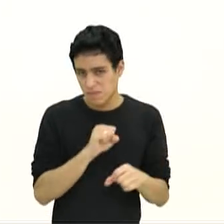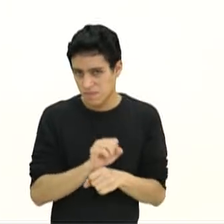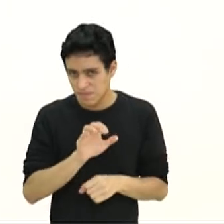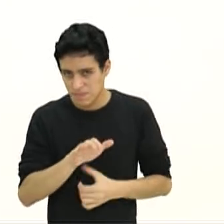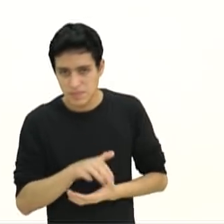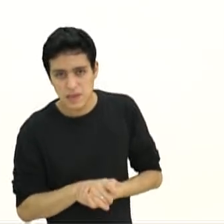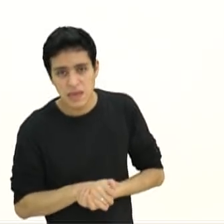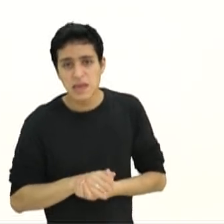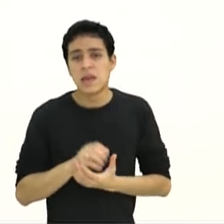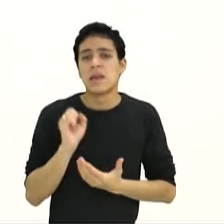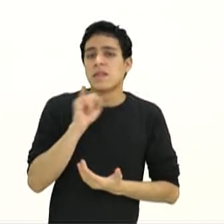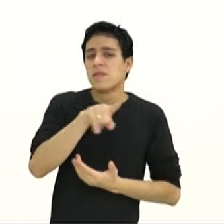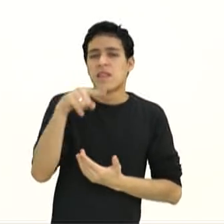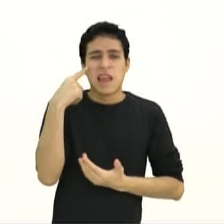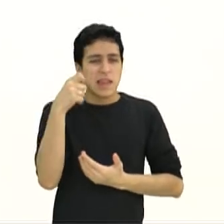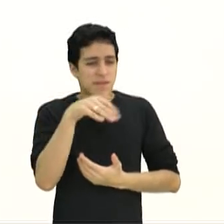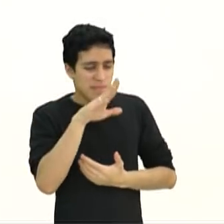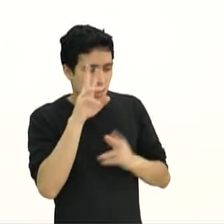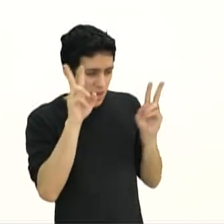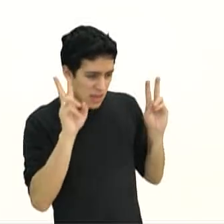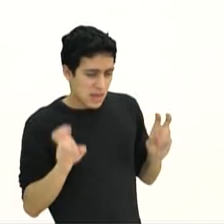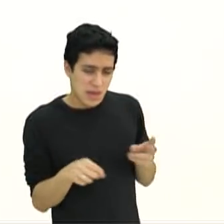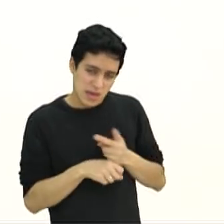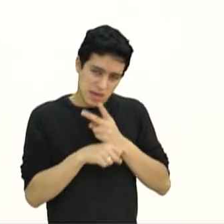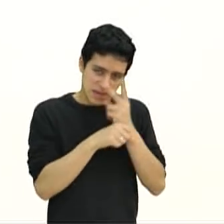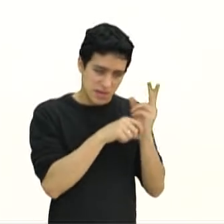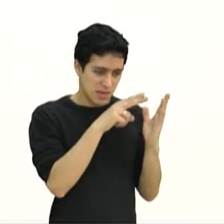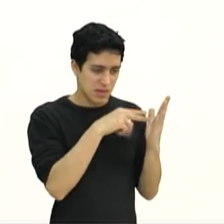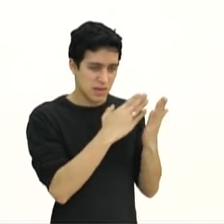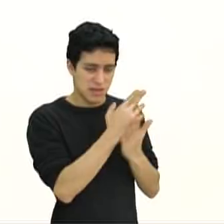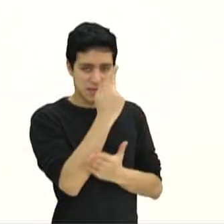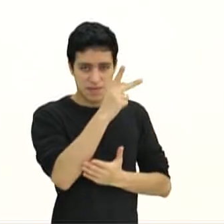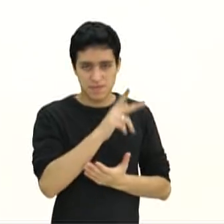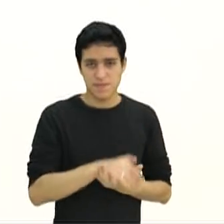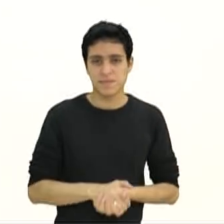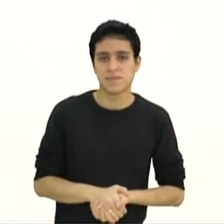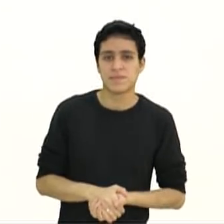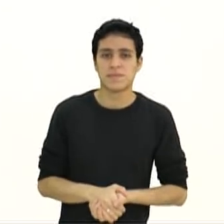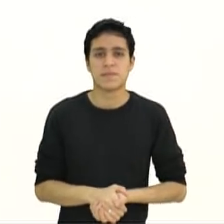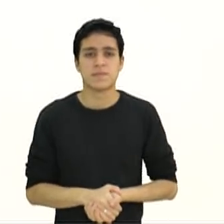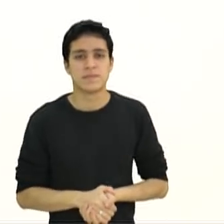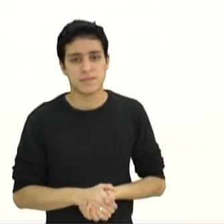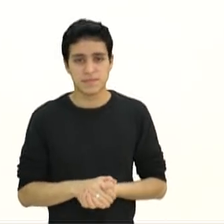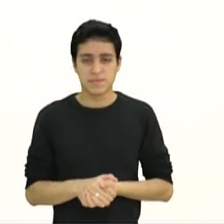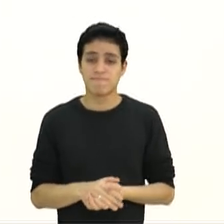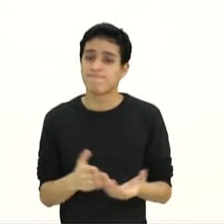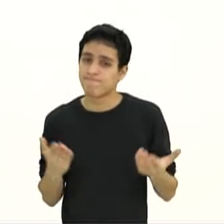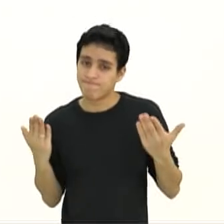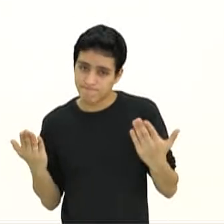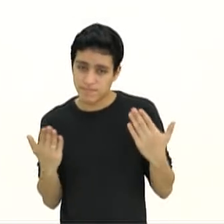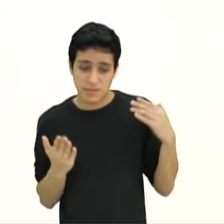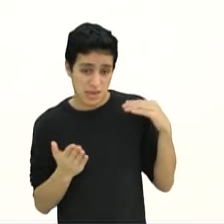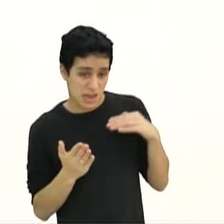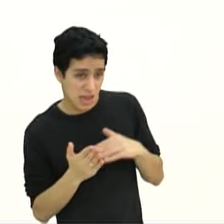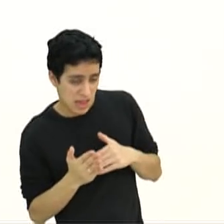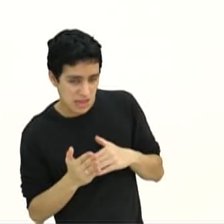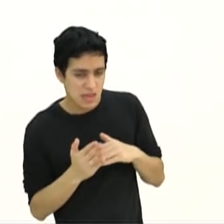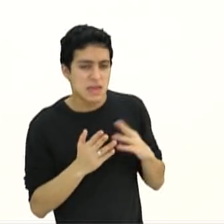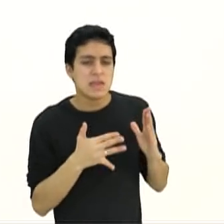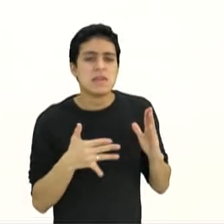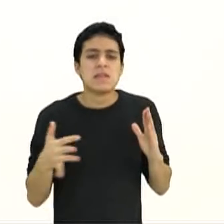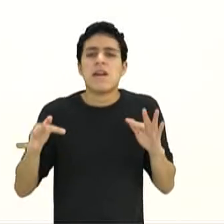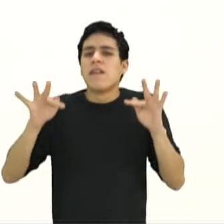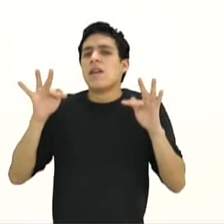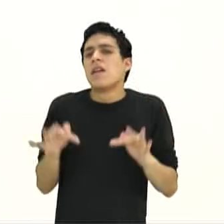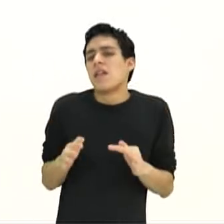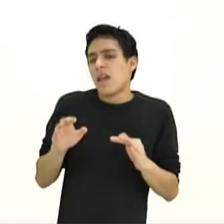aqui. Se você se interessa por esse assunto, leia o livro. Pelo menos até o final da era vitoriana,